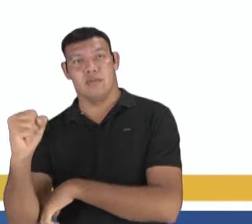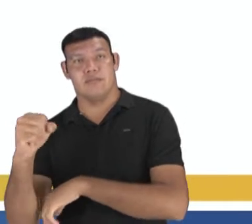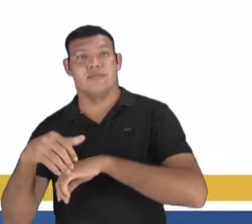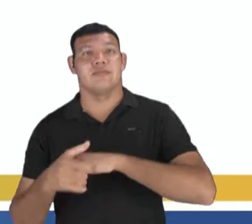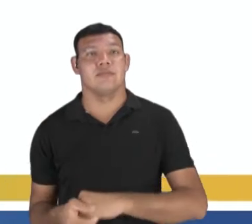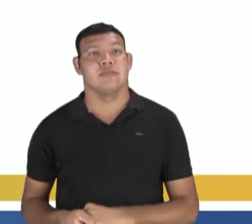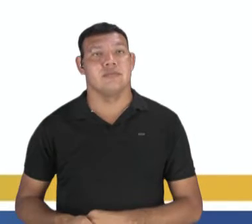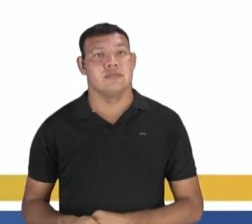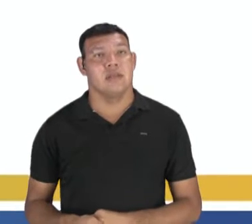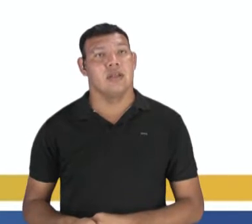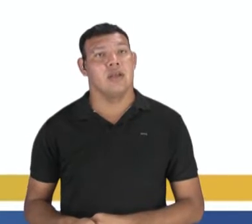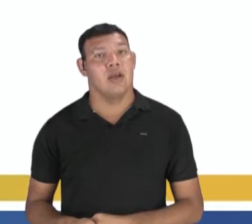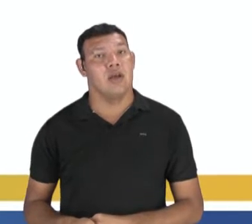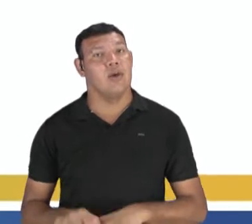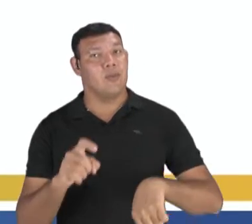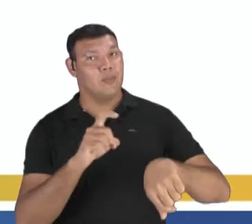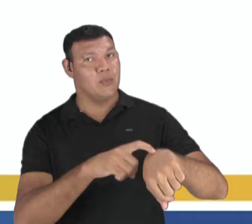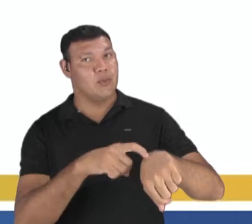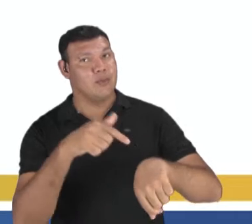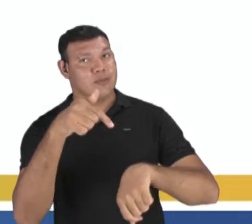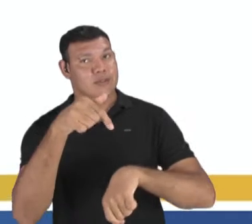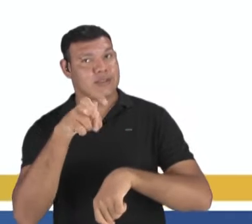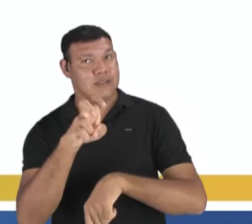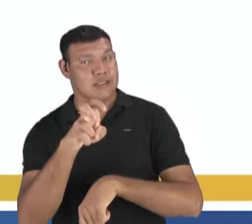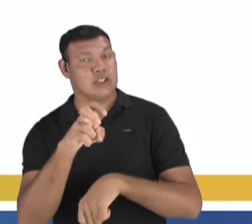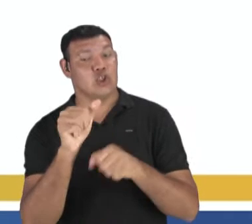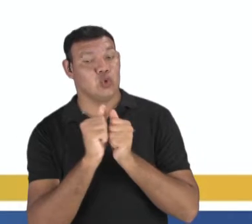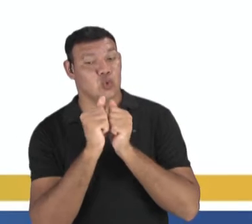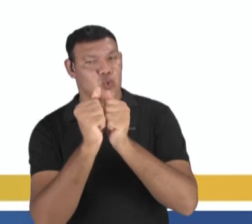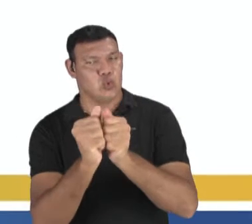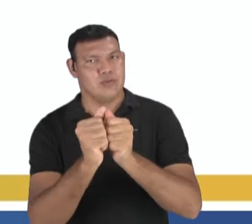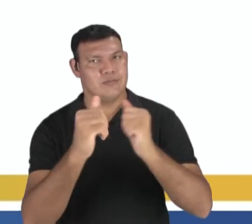daqui, foi os dois carrinhos juntos, tá?